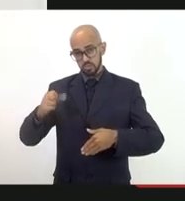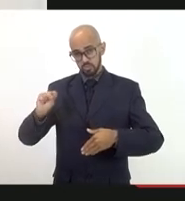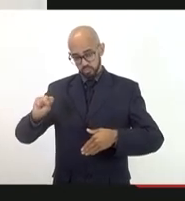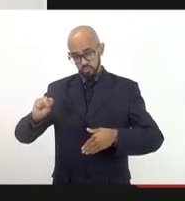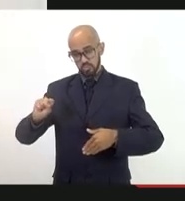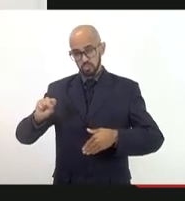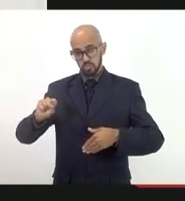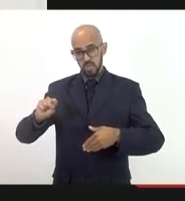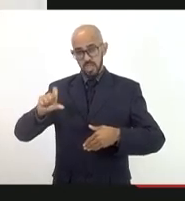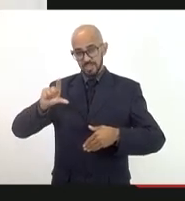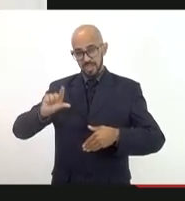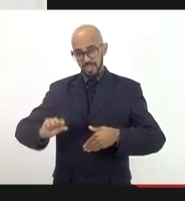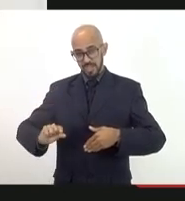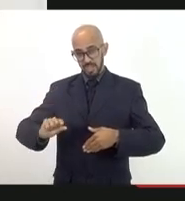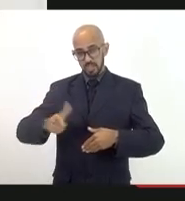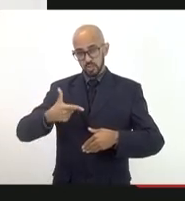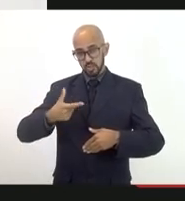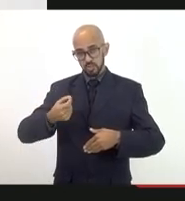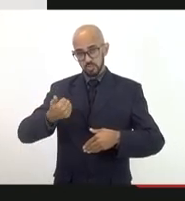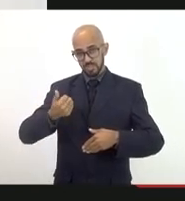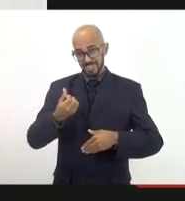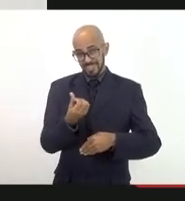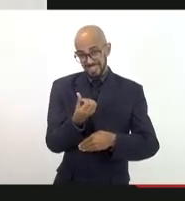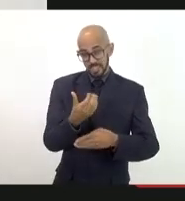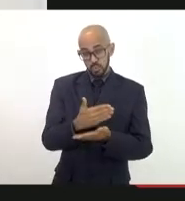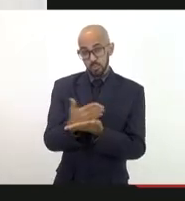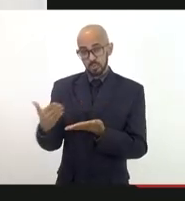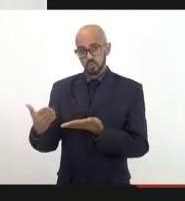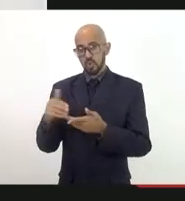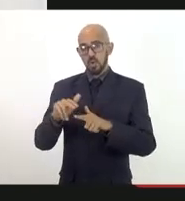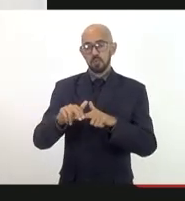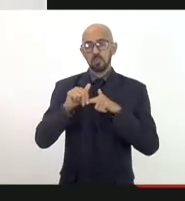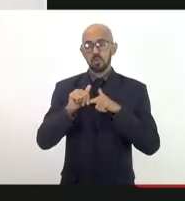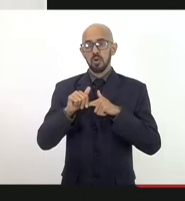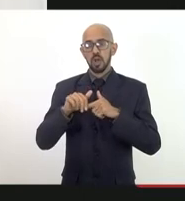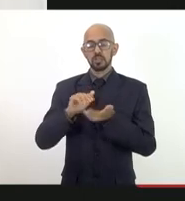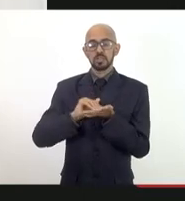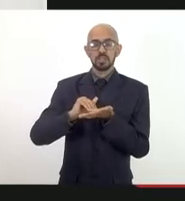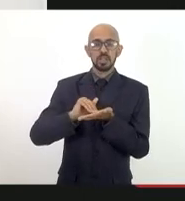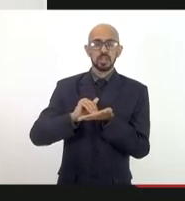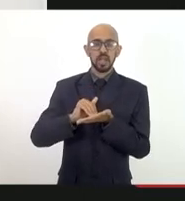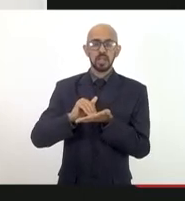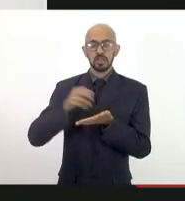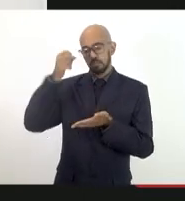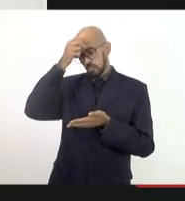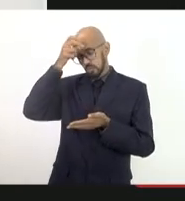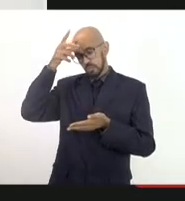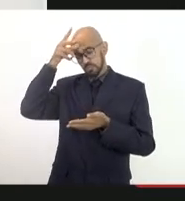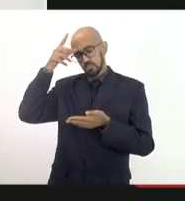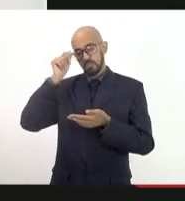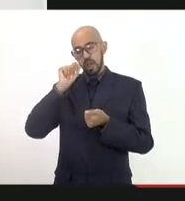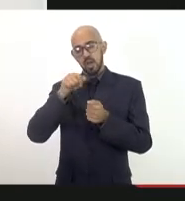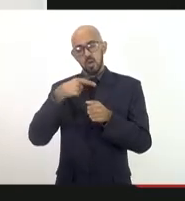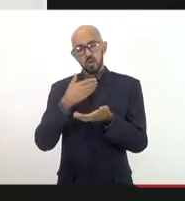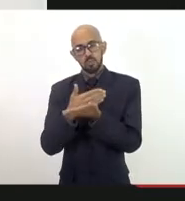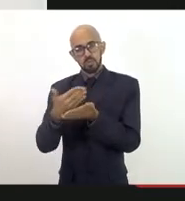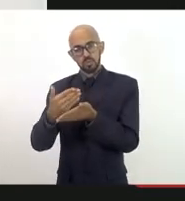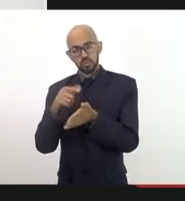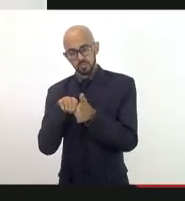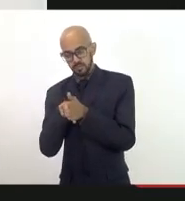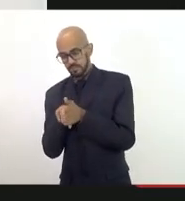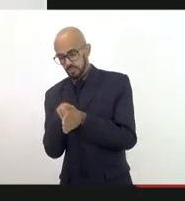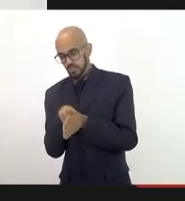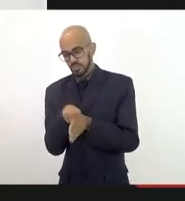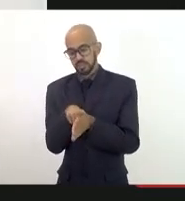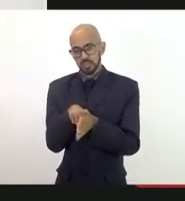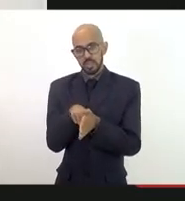2016, ela se deve muito ao fato, por exemplo, na cidade do Rio, da Secretaria Municipal de Saúde, né, ter, a partir das investigações dos óbitos,